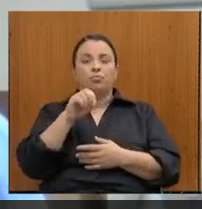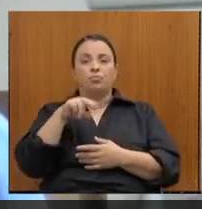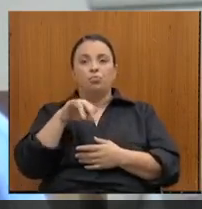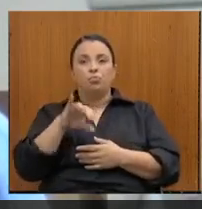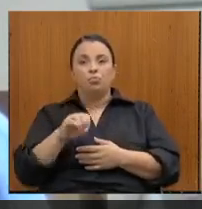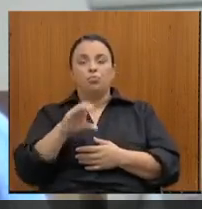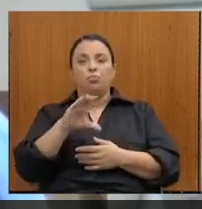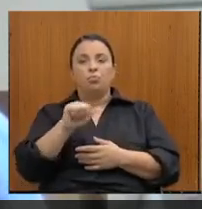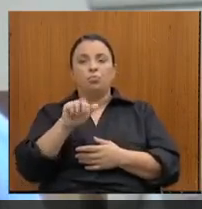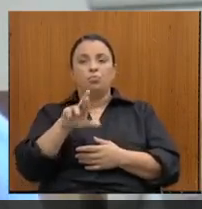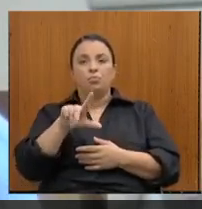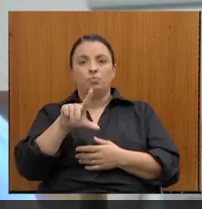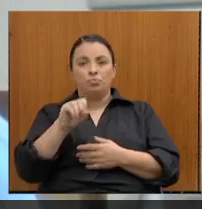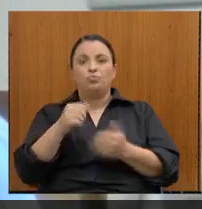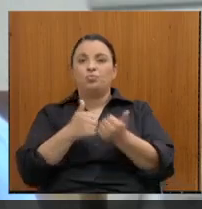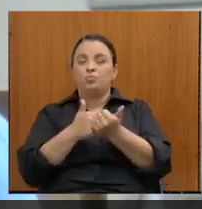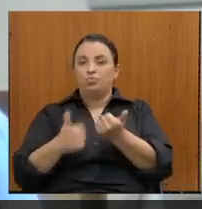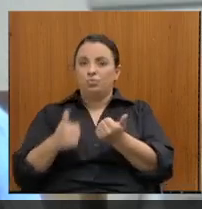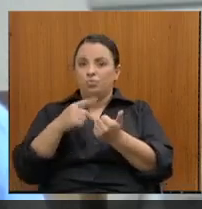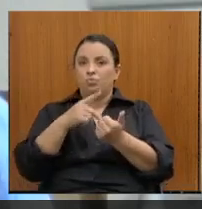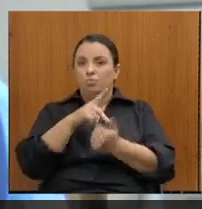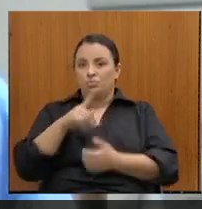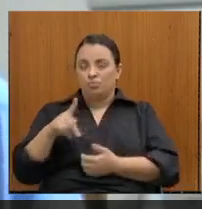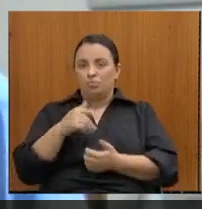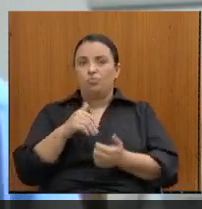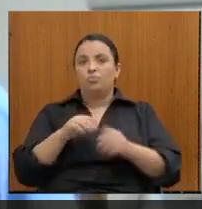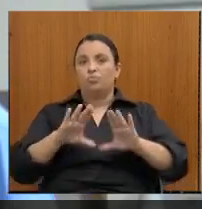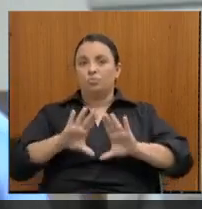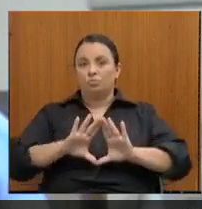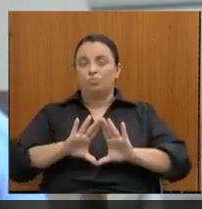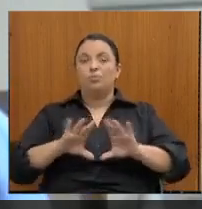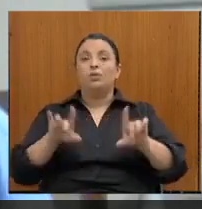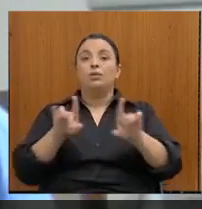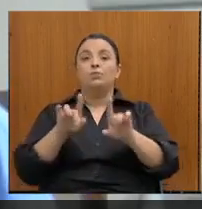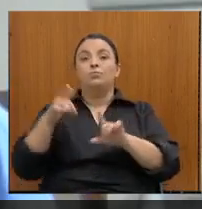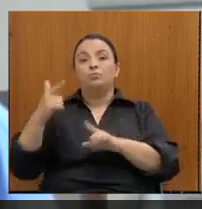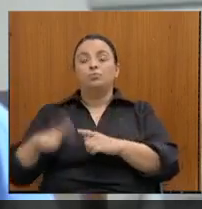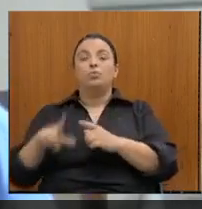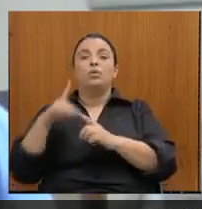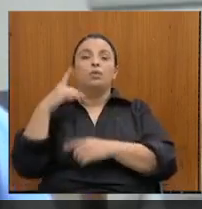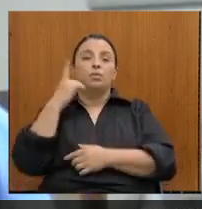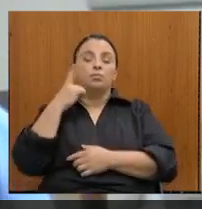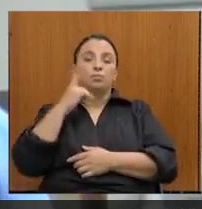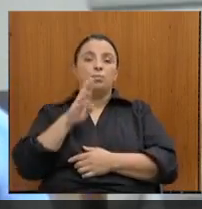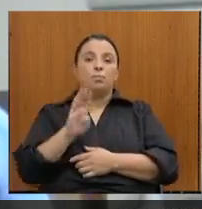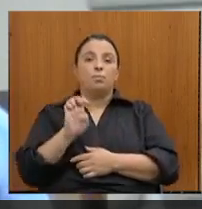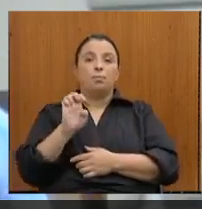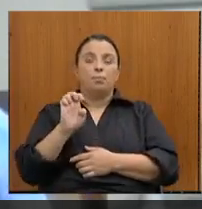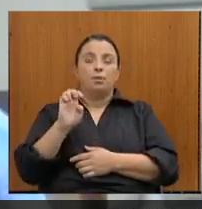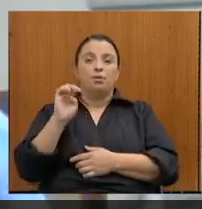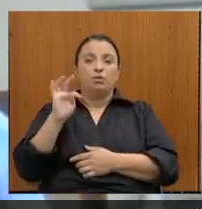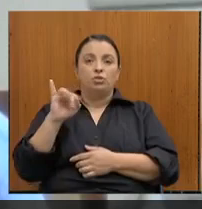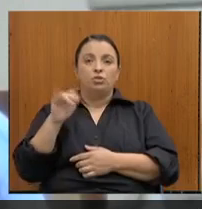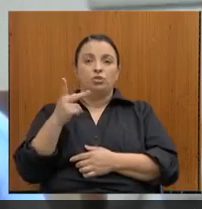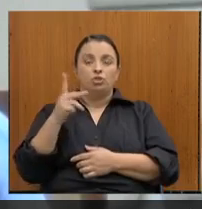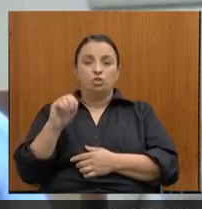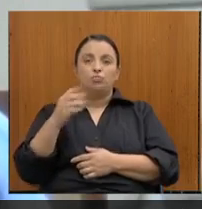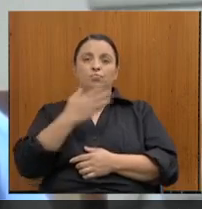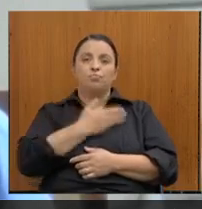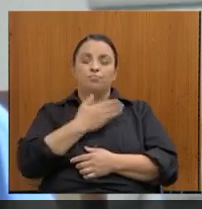pelo presidente da Assembleia e também deve estar pertinho também grande grande amigo e fazem também